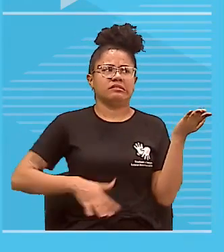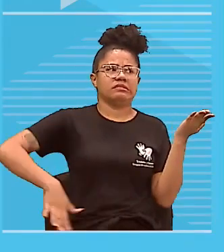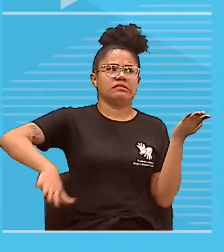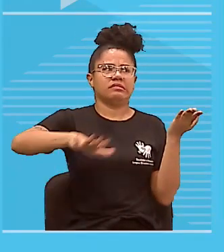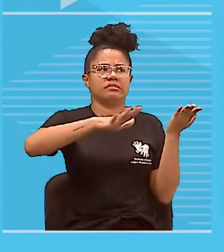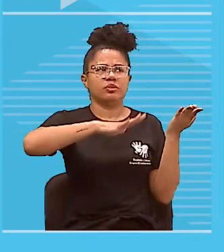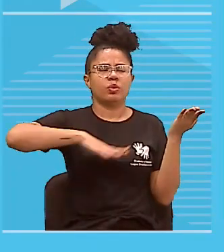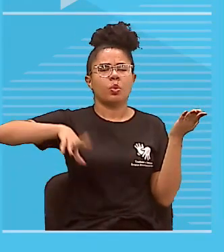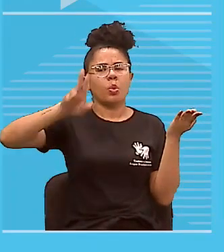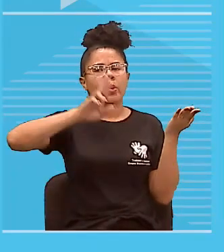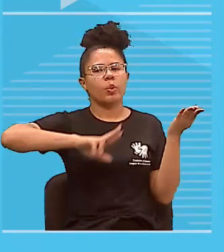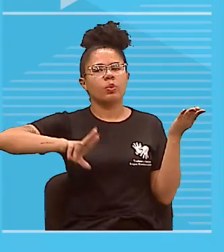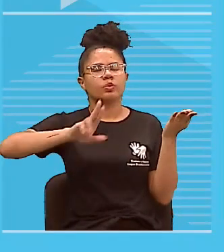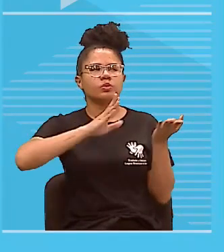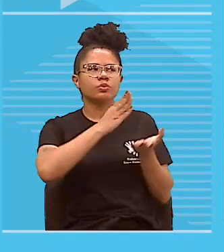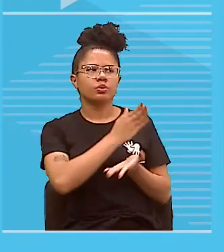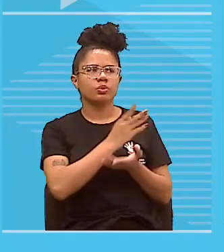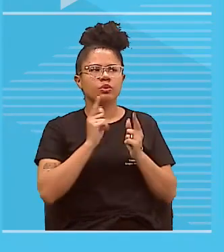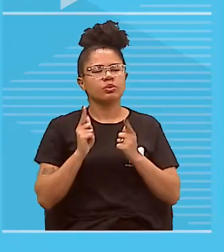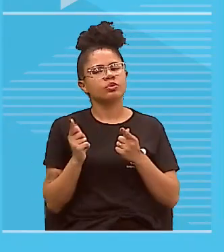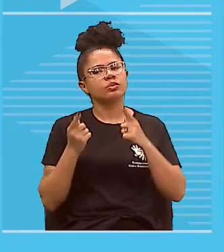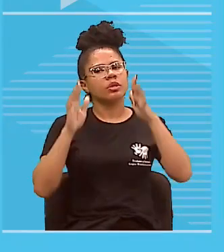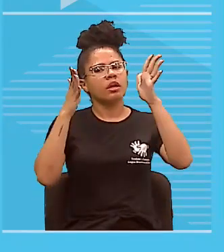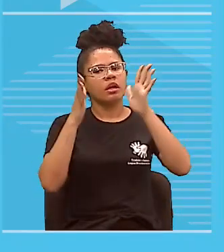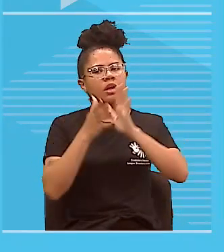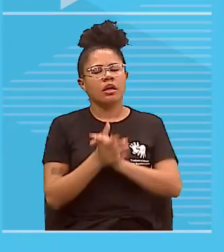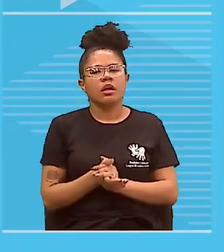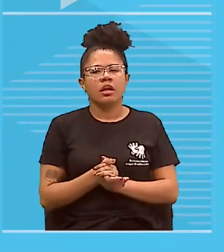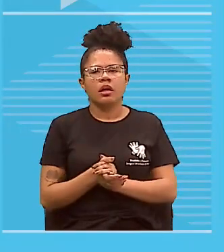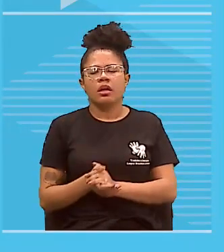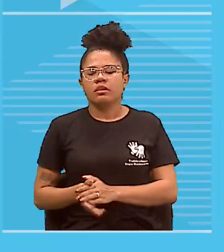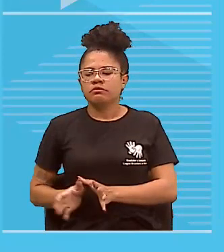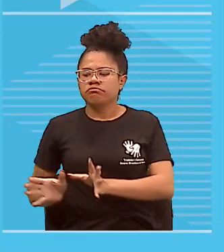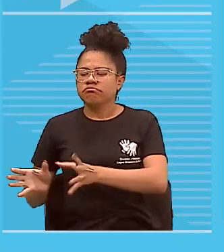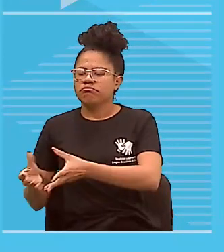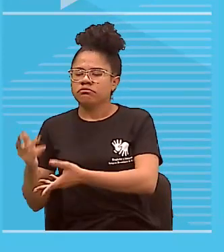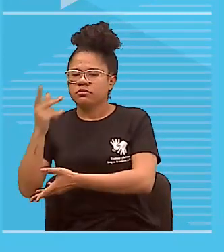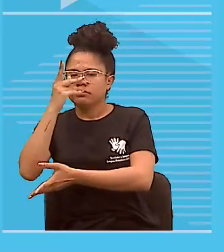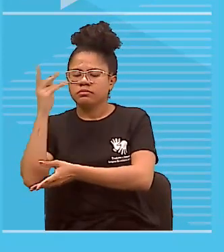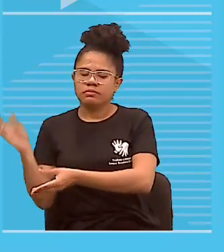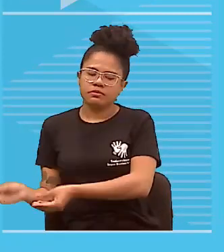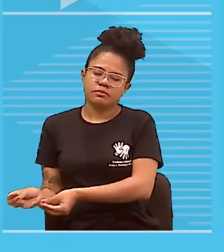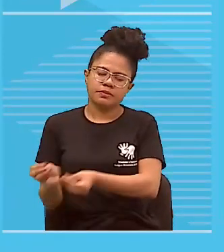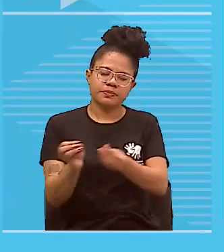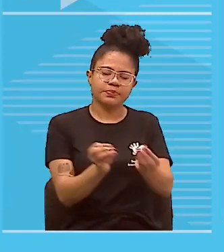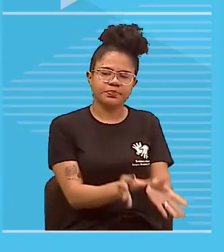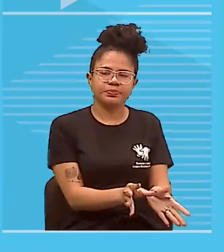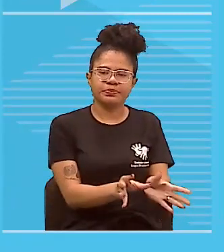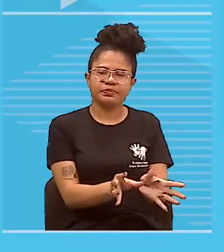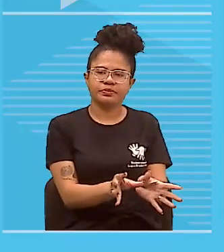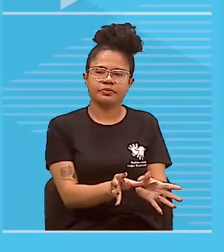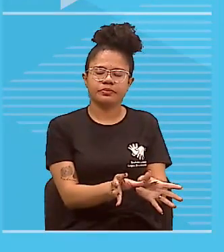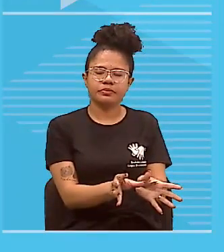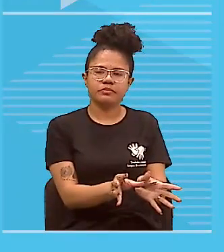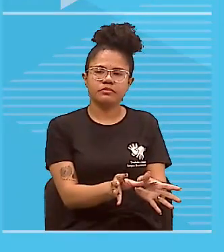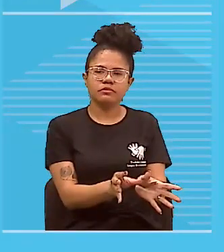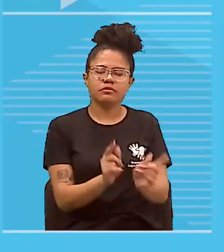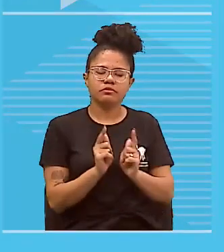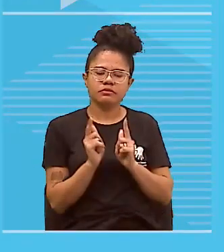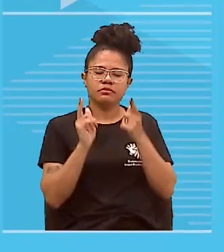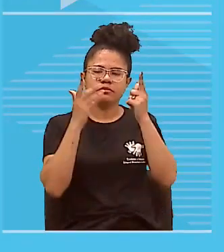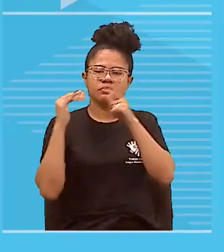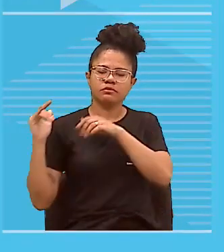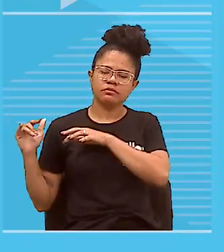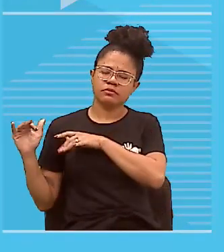concentração nazistas. Eles matavam as pessoas, jogavam numa sala todo mundo e ó, metia esse